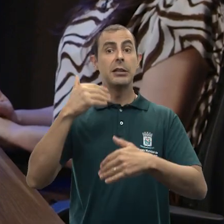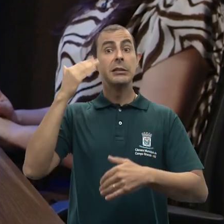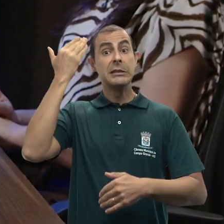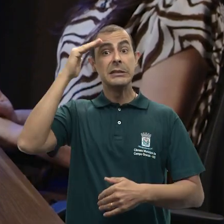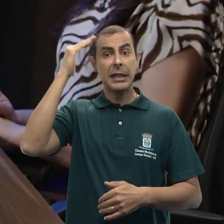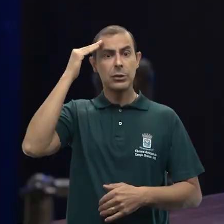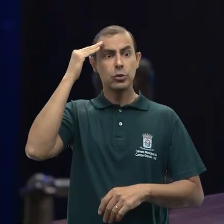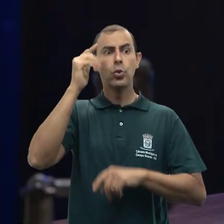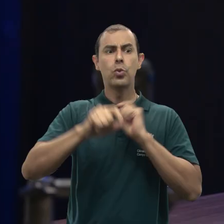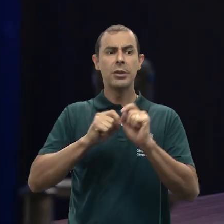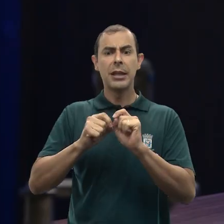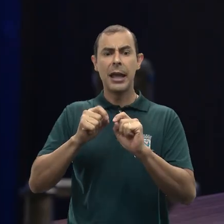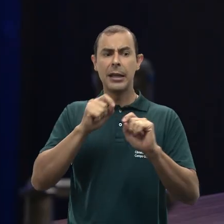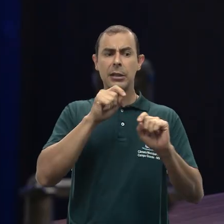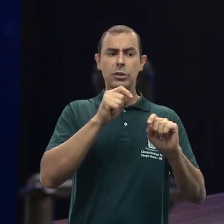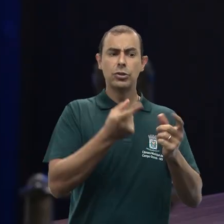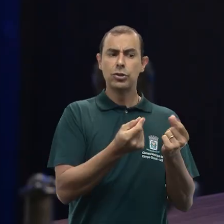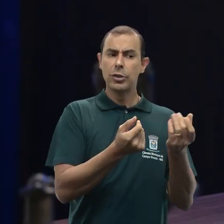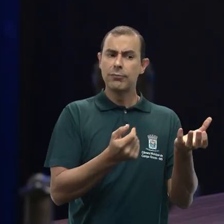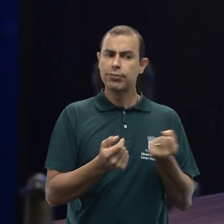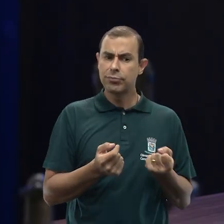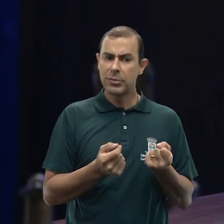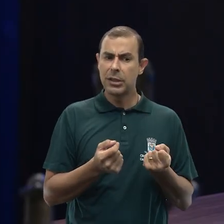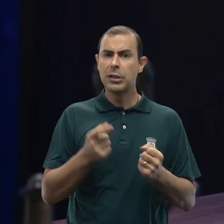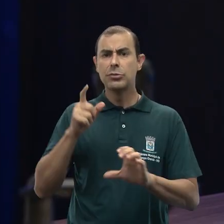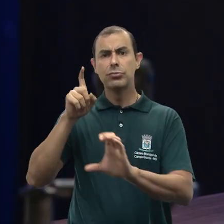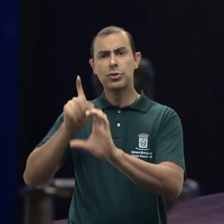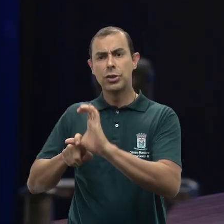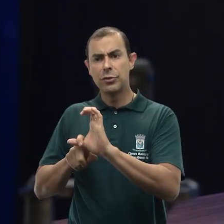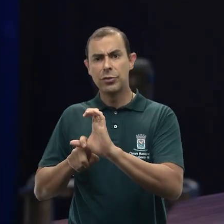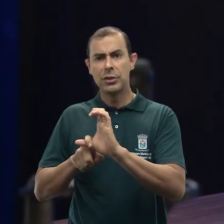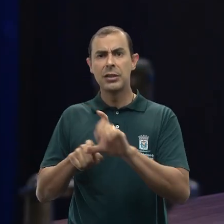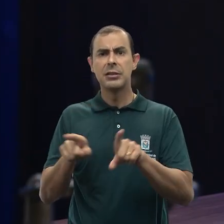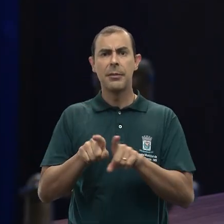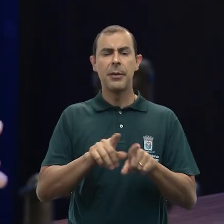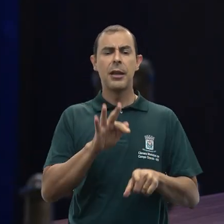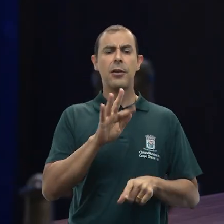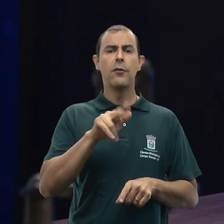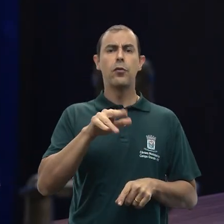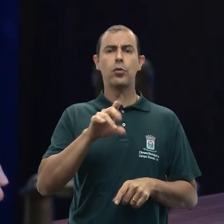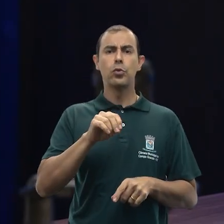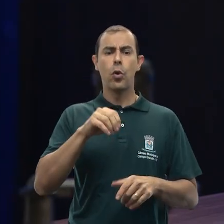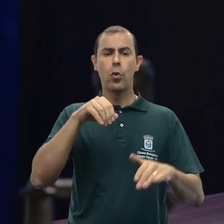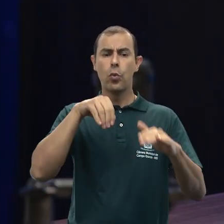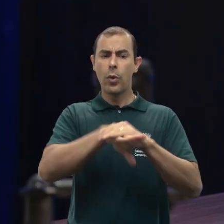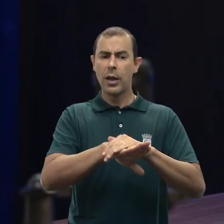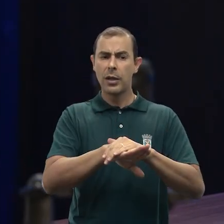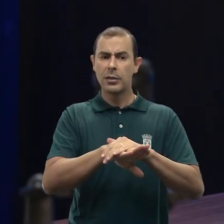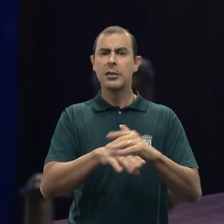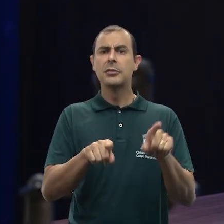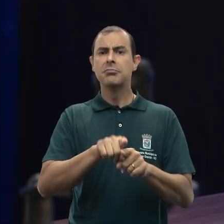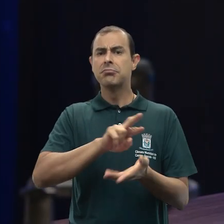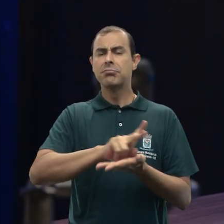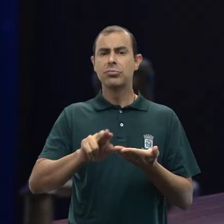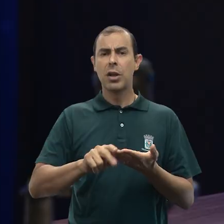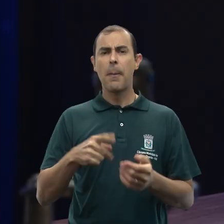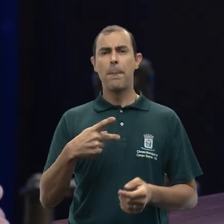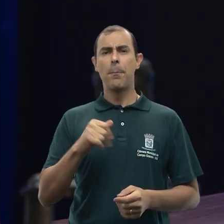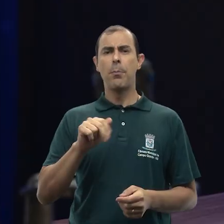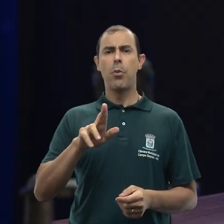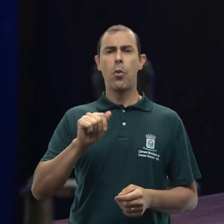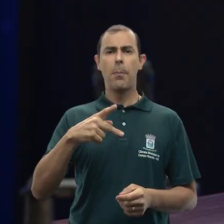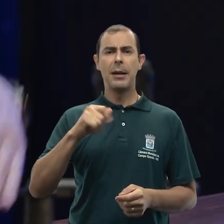um ativo, um passivo, que é um fundo de reserva, onde você guarda o seu dinheiro. Poupança é de longe um dos piores lugares para